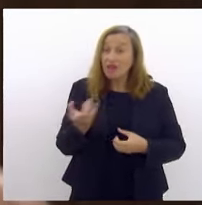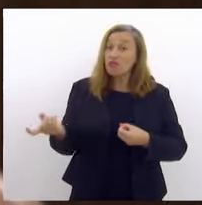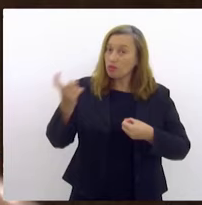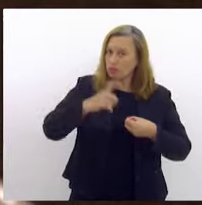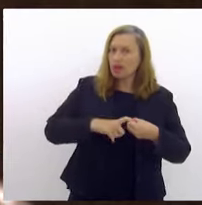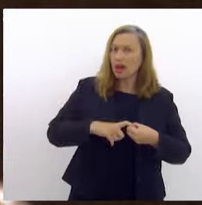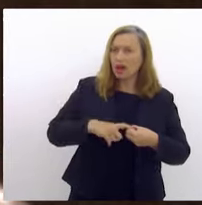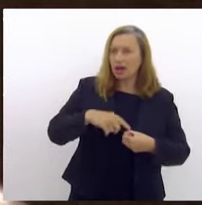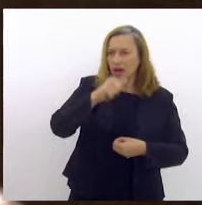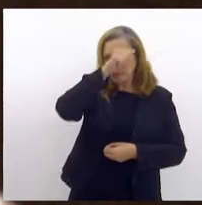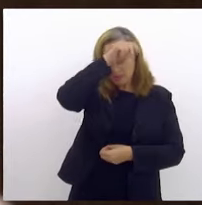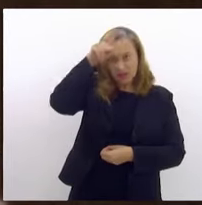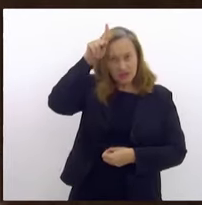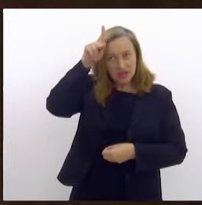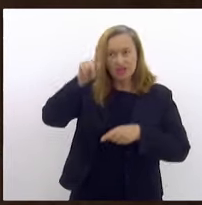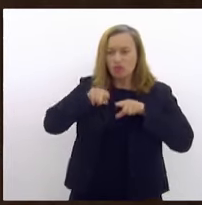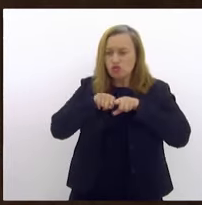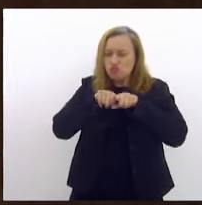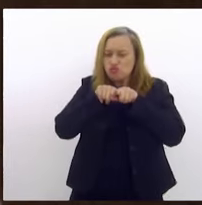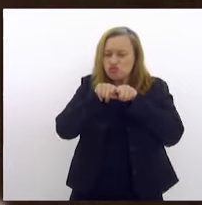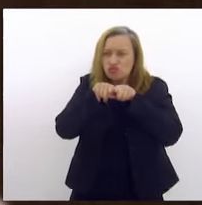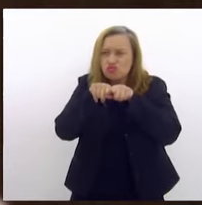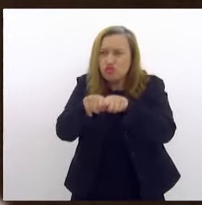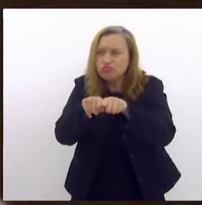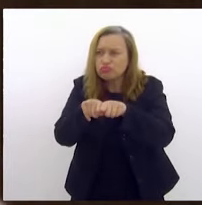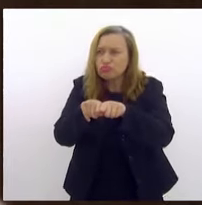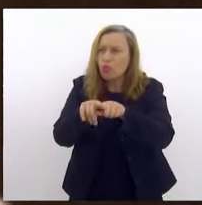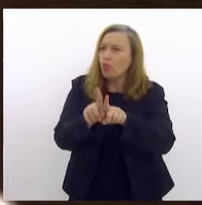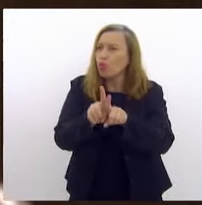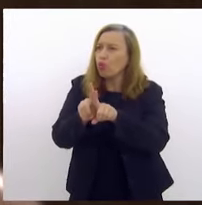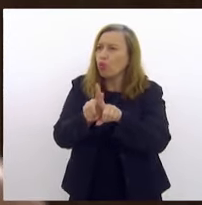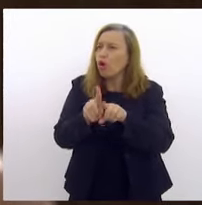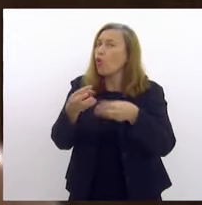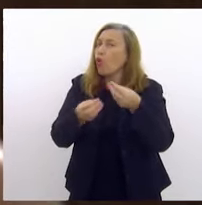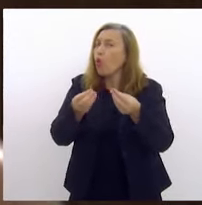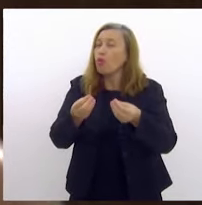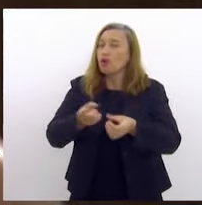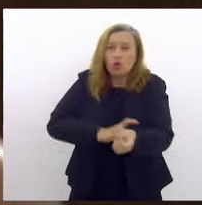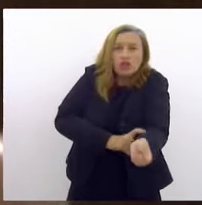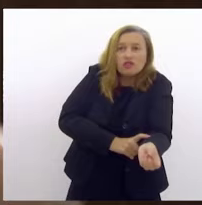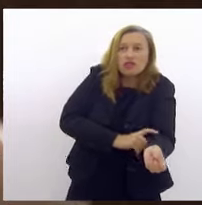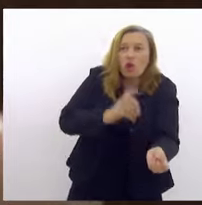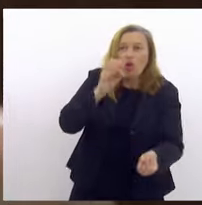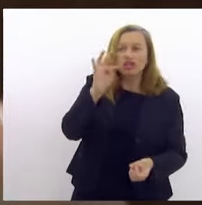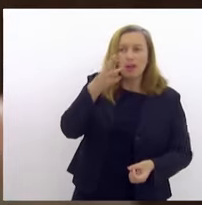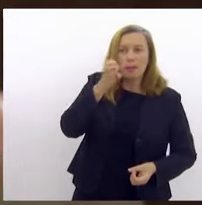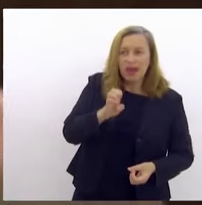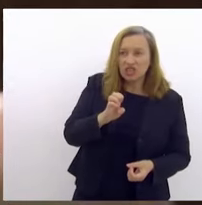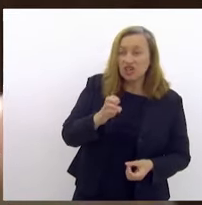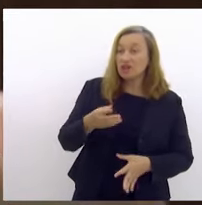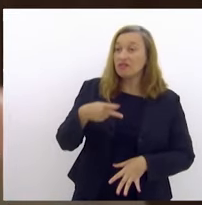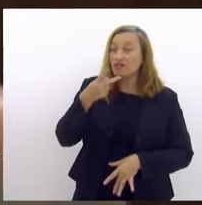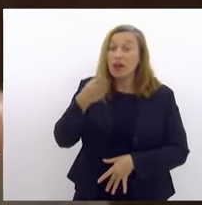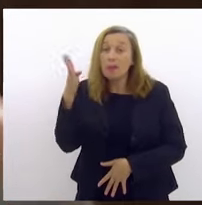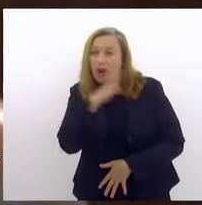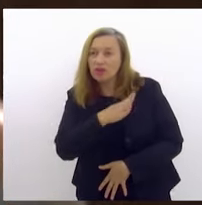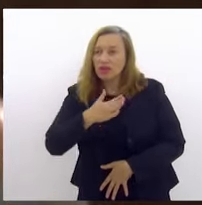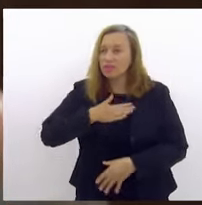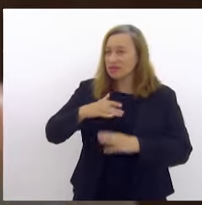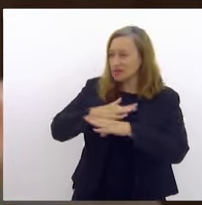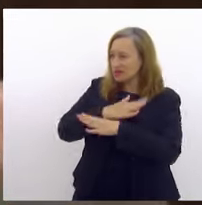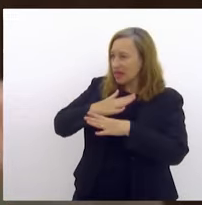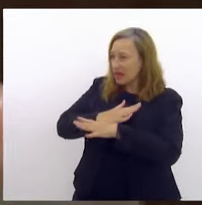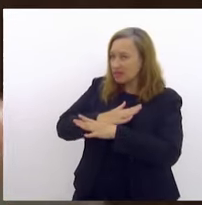eles andam juntos, cara. Como pode? O nervosinho da Odebrecht fala mal da minha cidade, eu